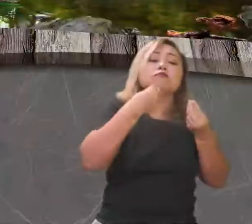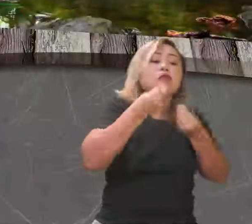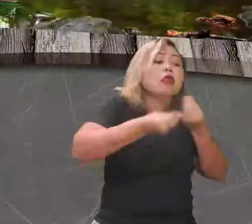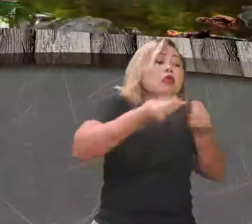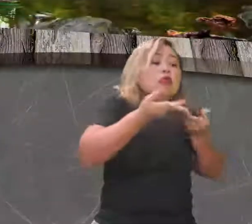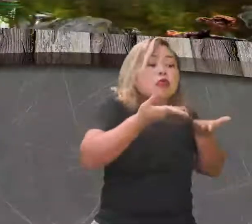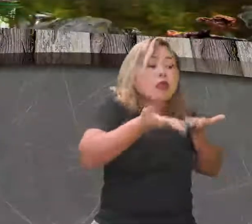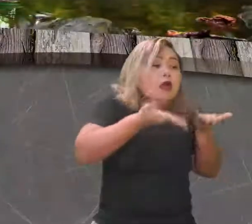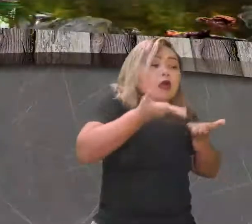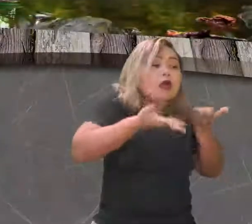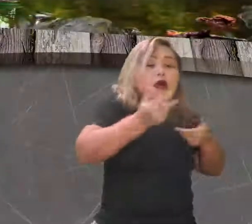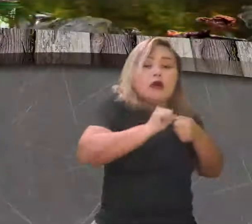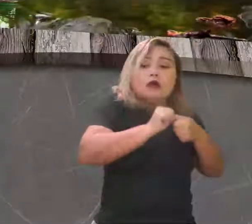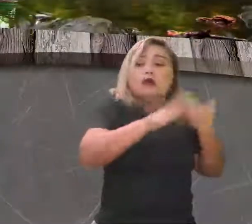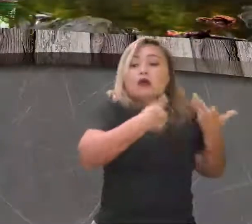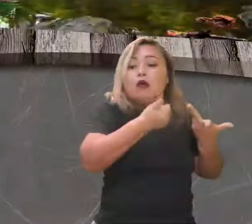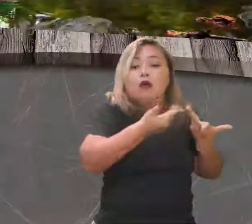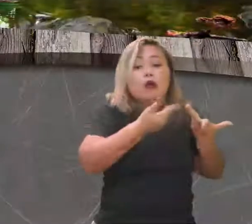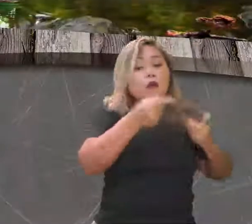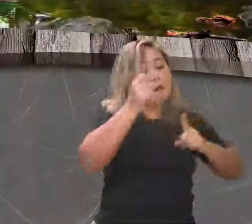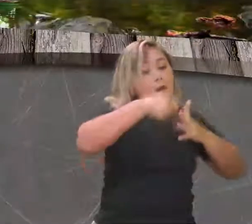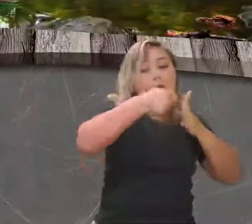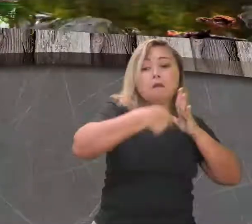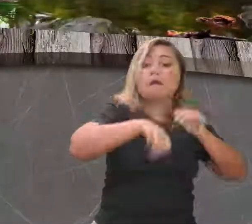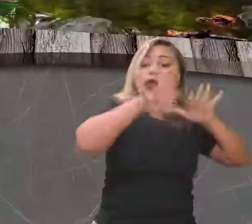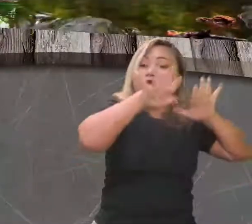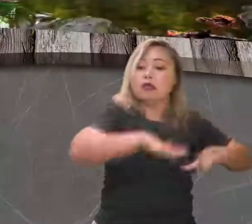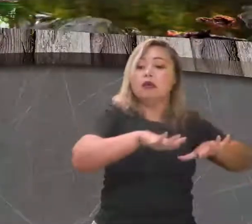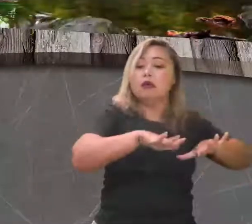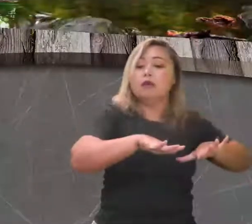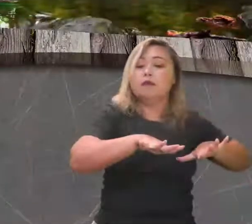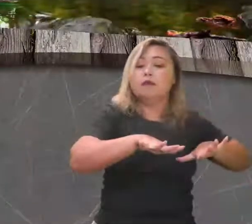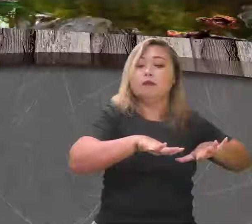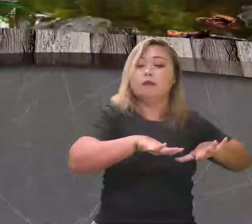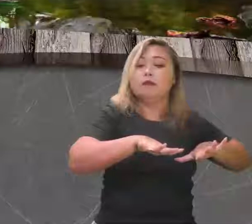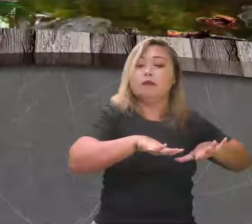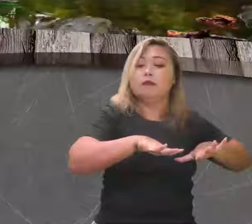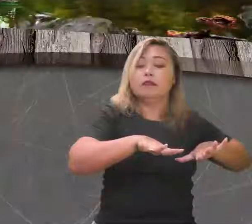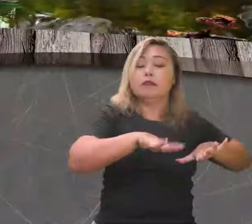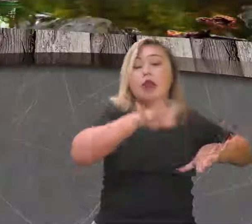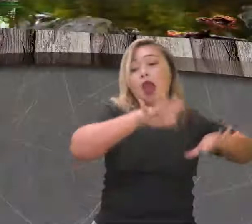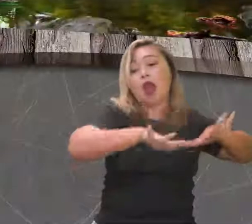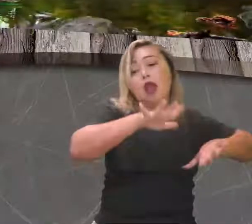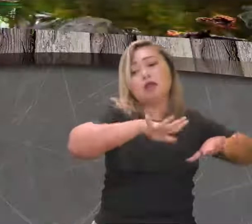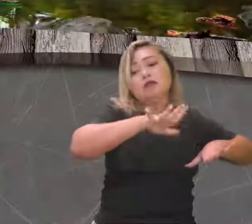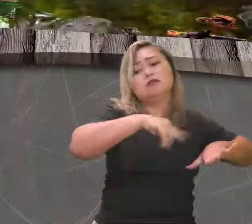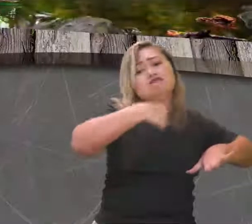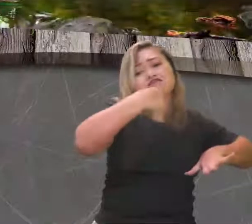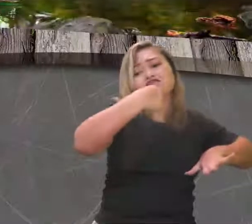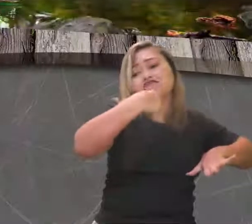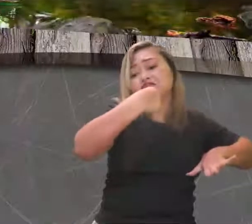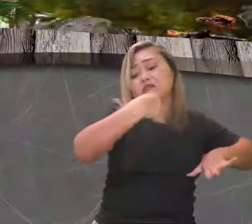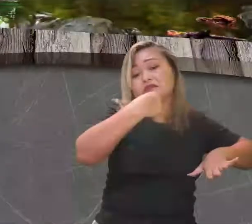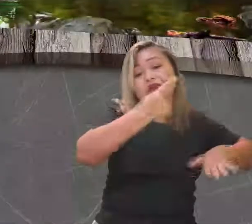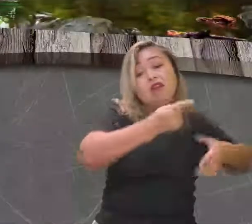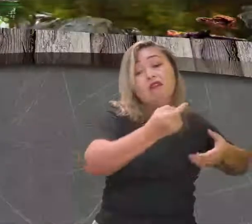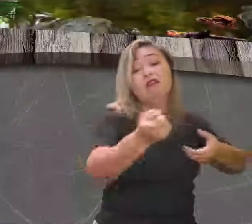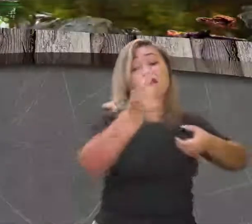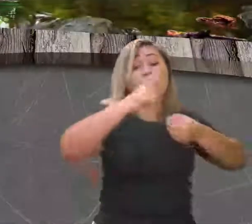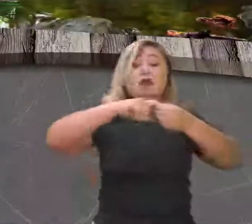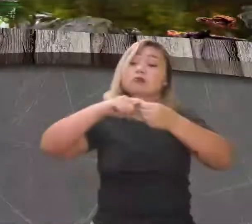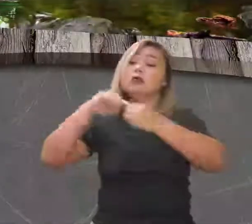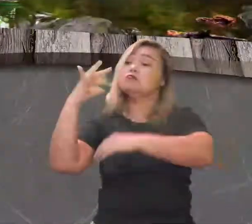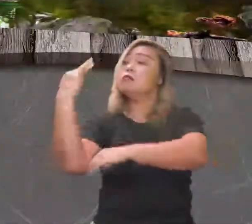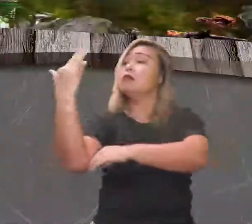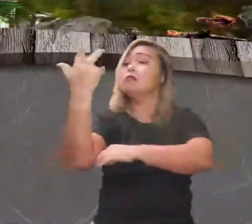vão passar alguns meses naquele ambiente, tá? E alguns não podem mais, infelizmente, voltar